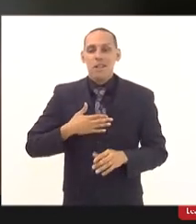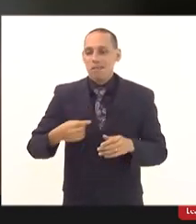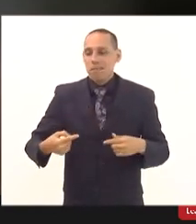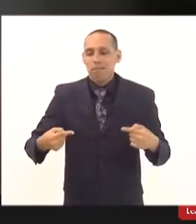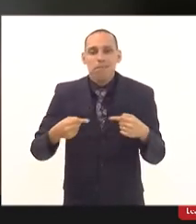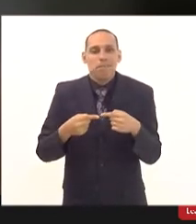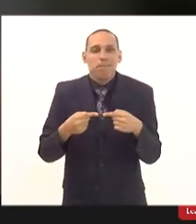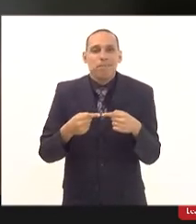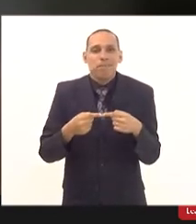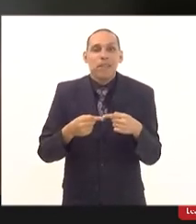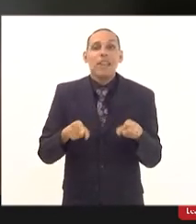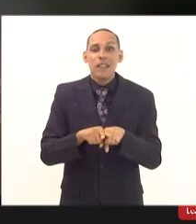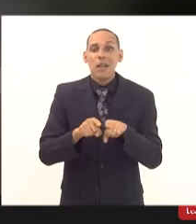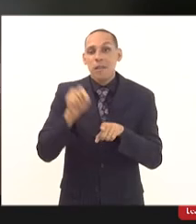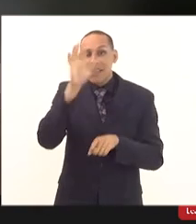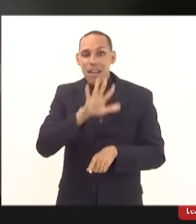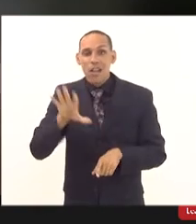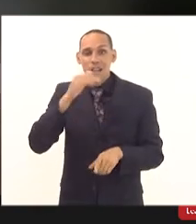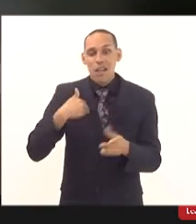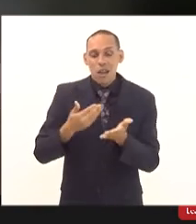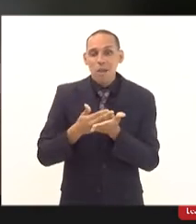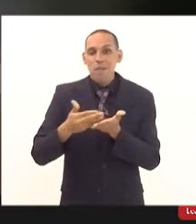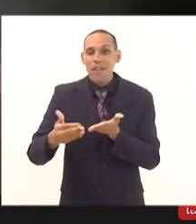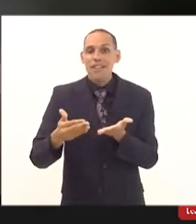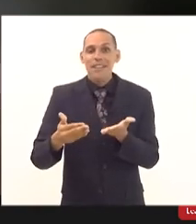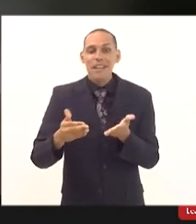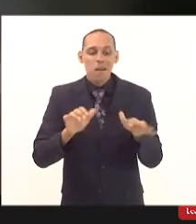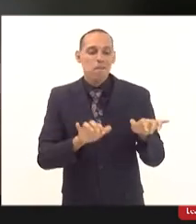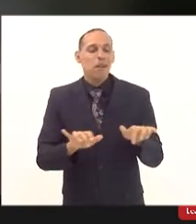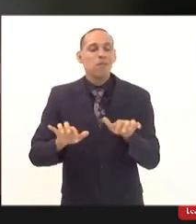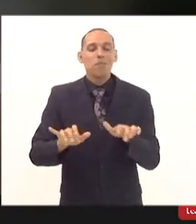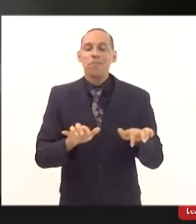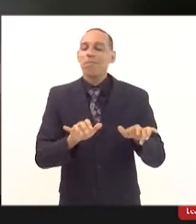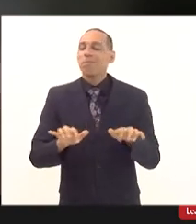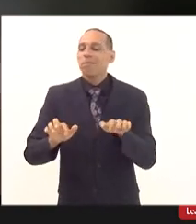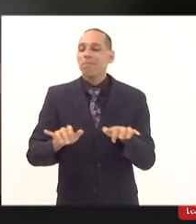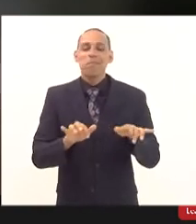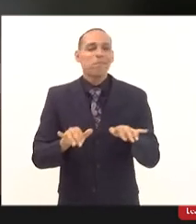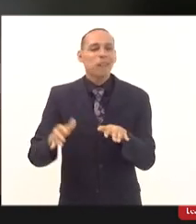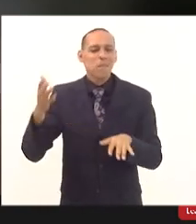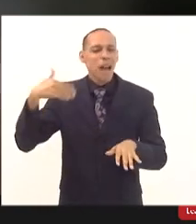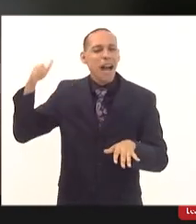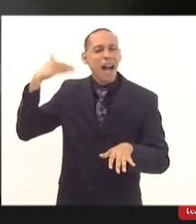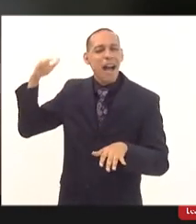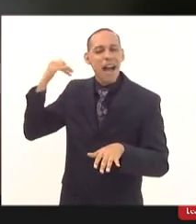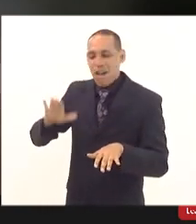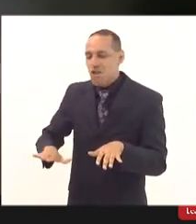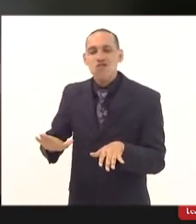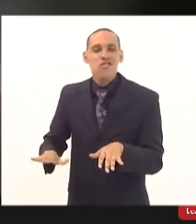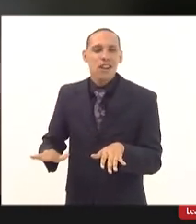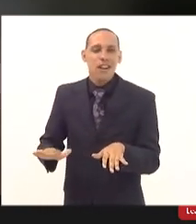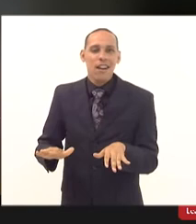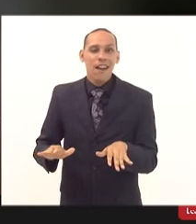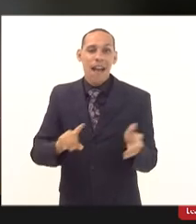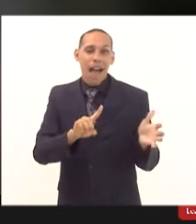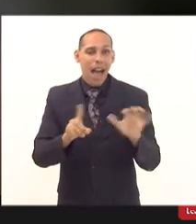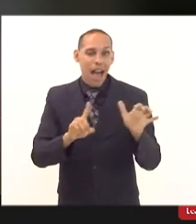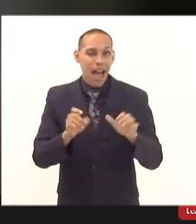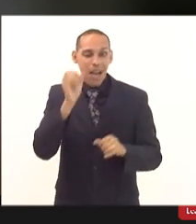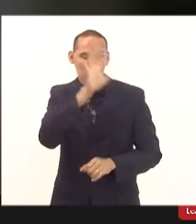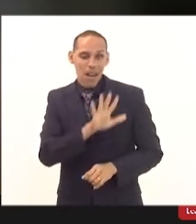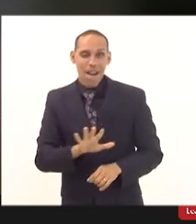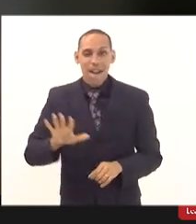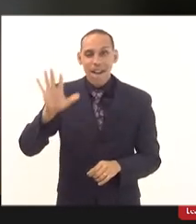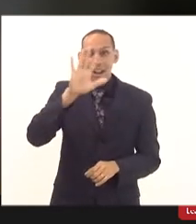eu comecei na Rádio Nacional no clube do guri tô campeando e por conta da Rádio Nacional Clube do